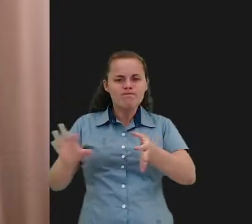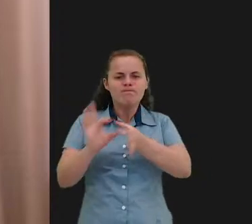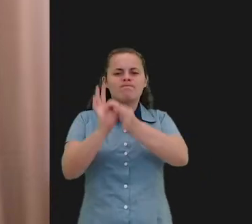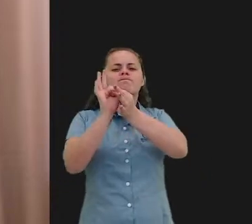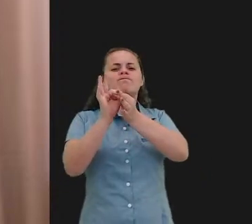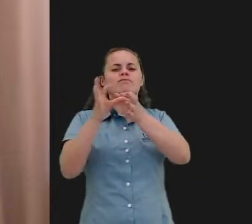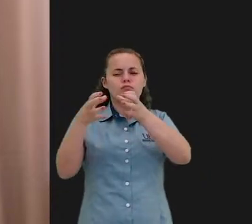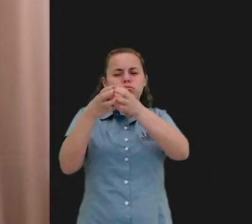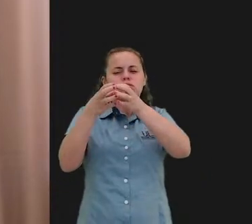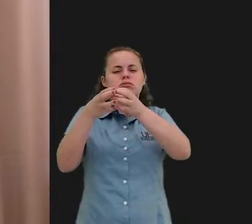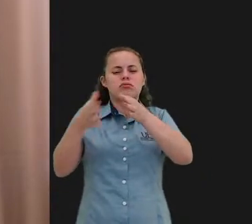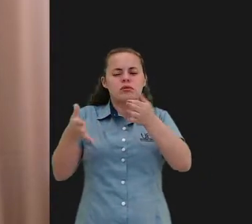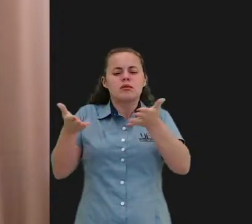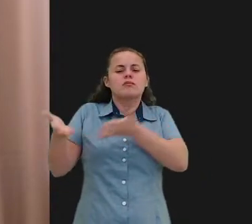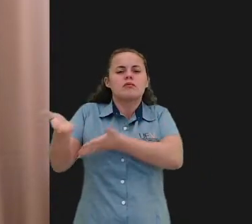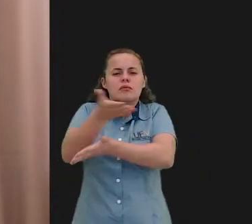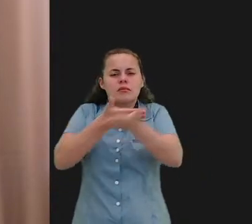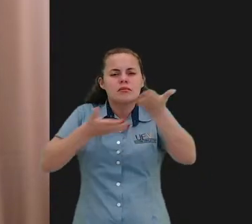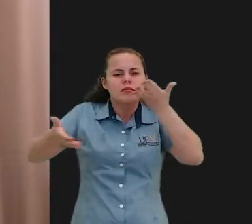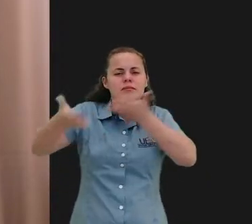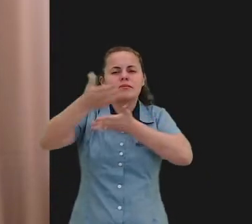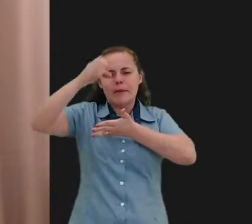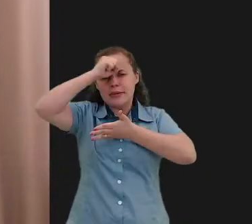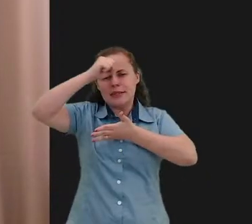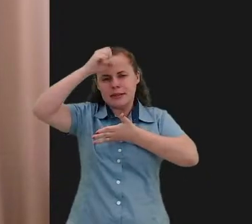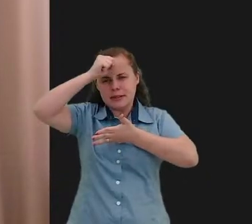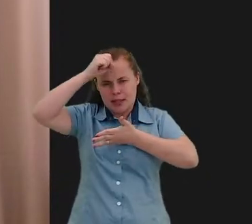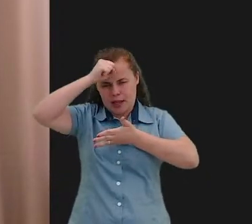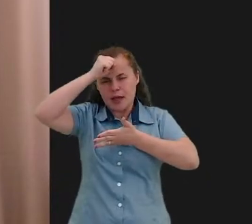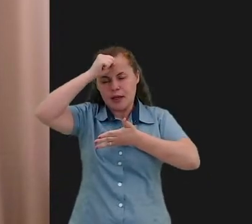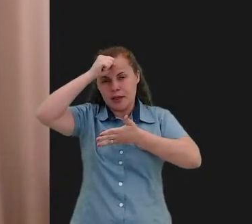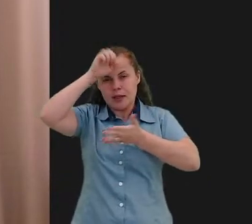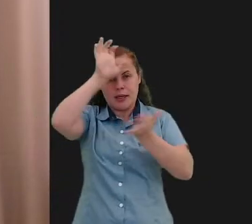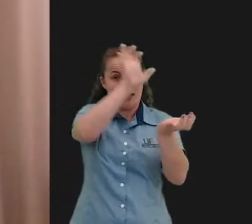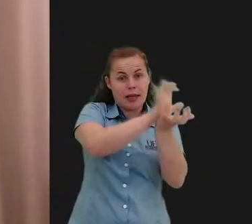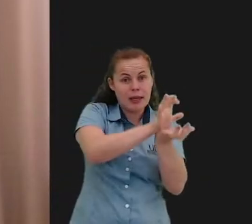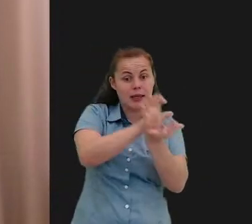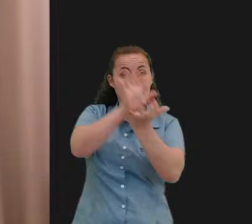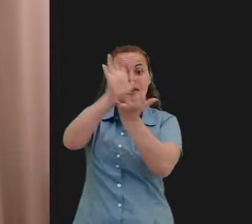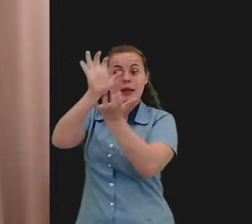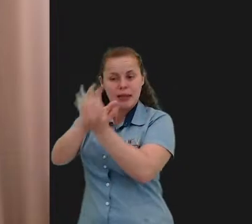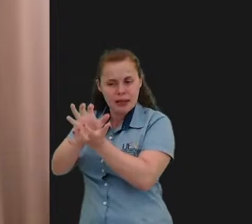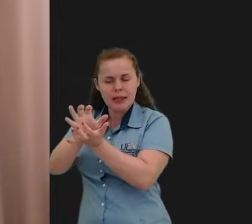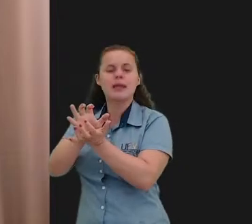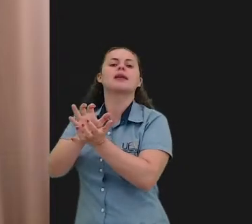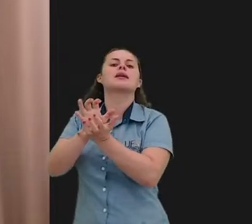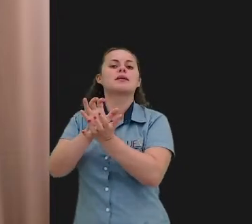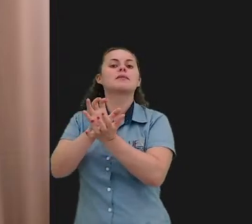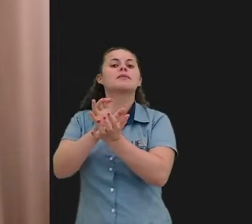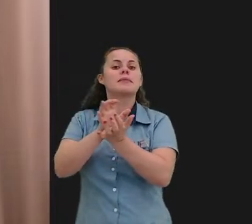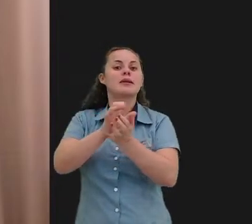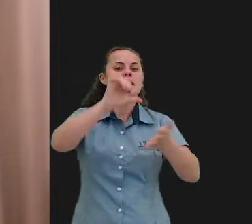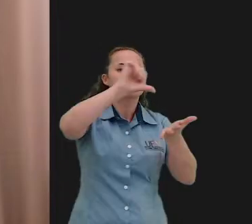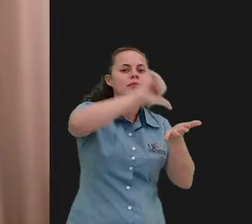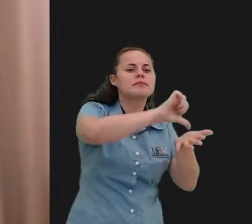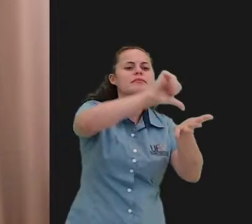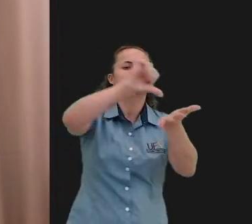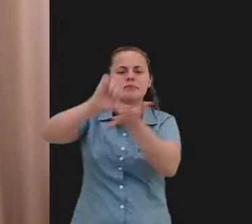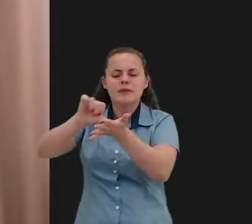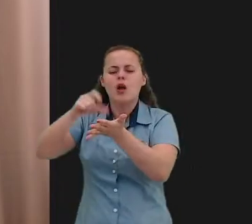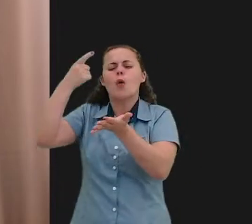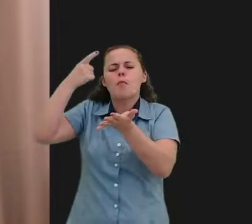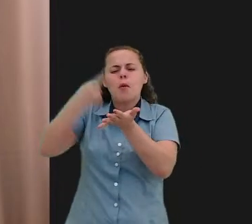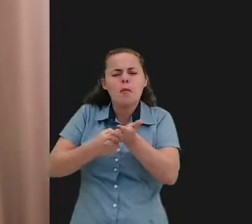muito aprendizado e troca. As equipes desses dois outros campos são extremamente comprometidas e